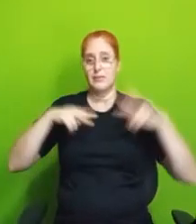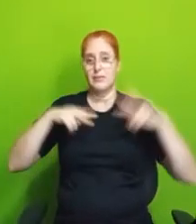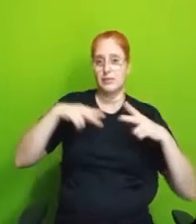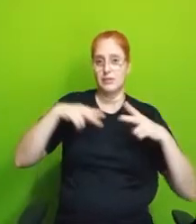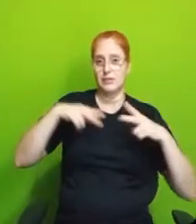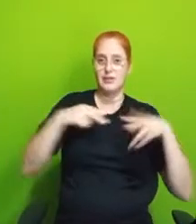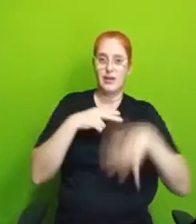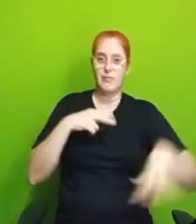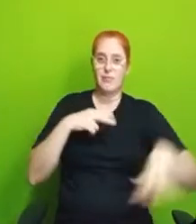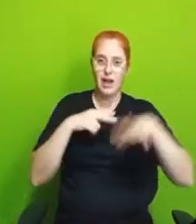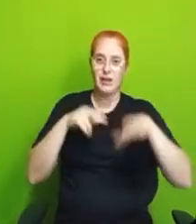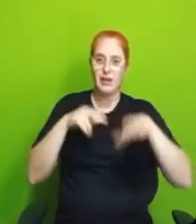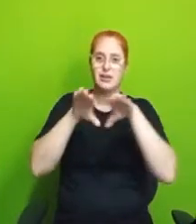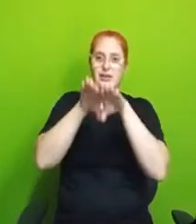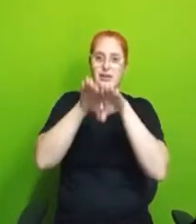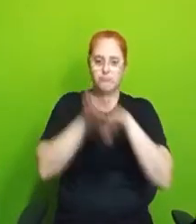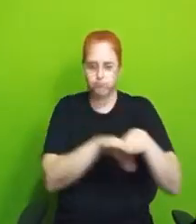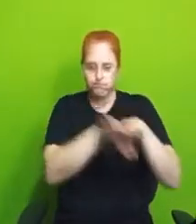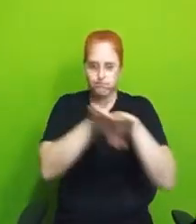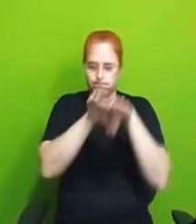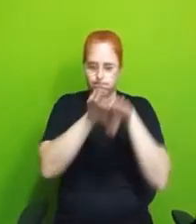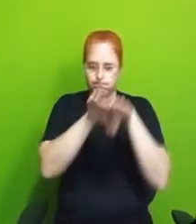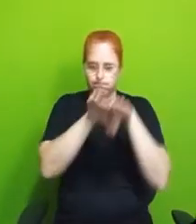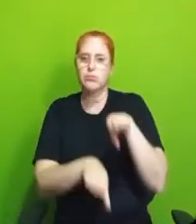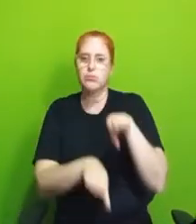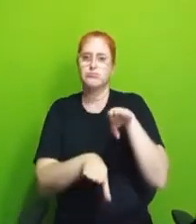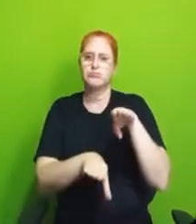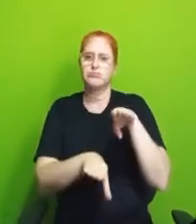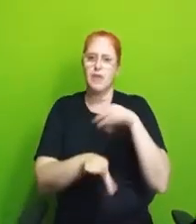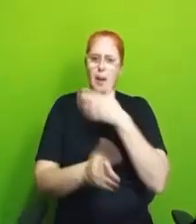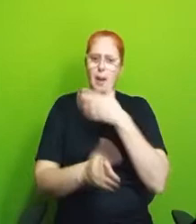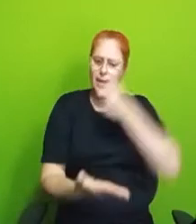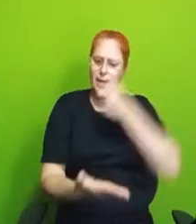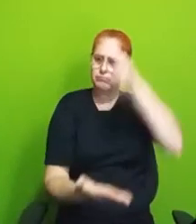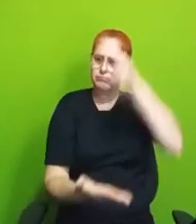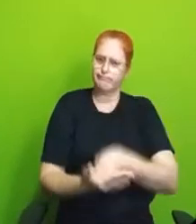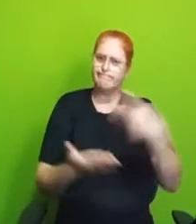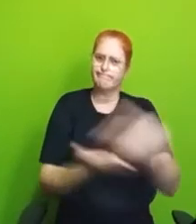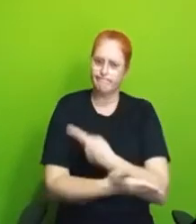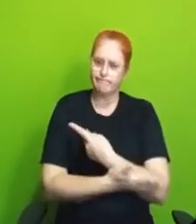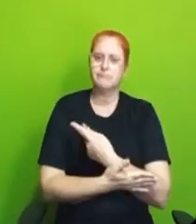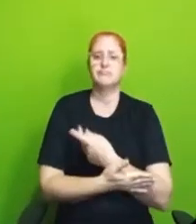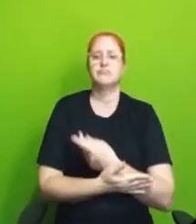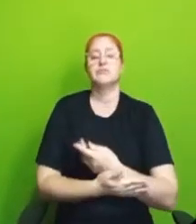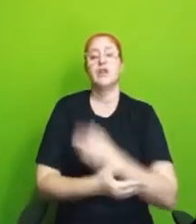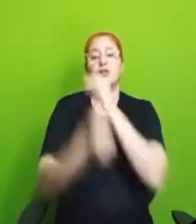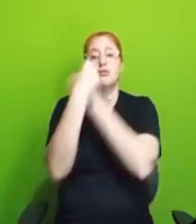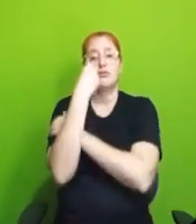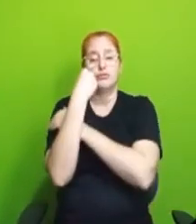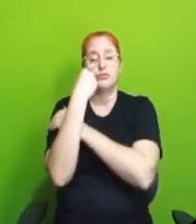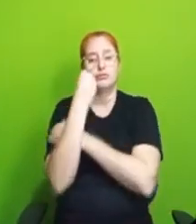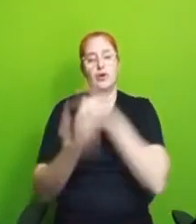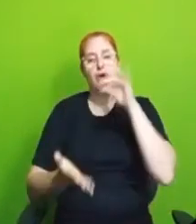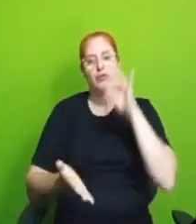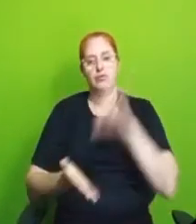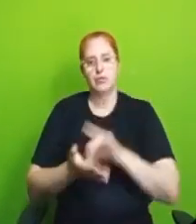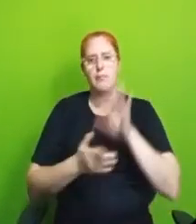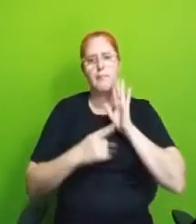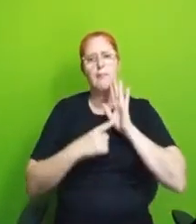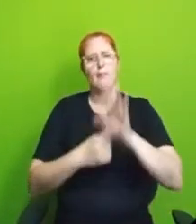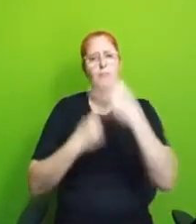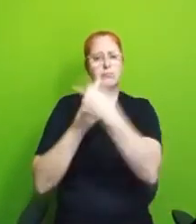se mostram, né, onde o machismo acontece. Mas o feminismo materialista traz a perspectiva das relações sociais, para a